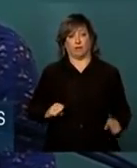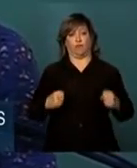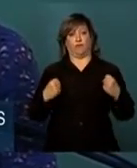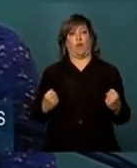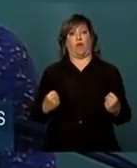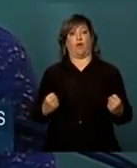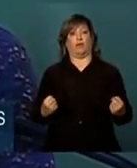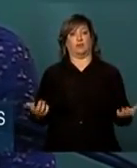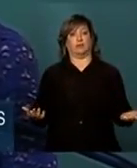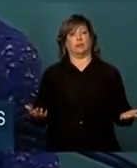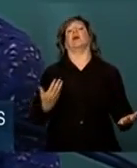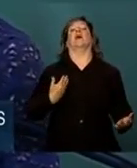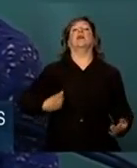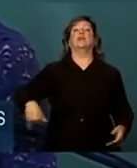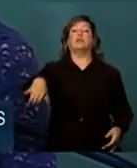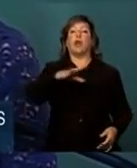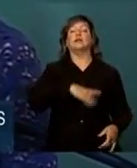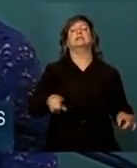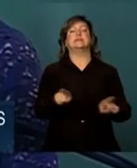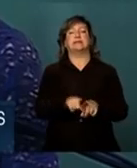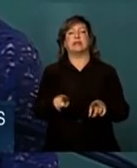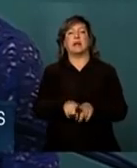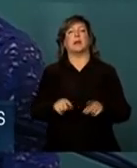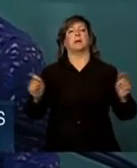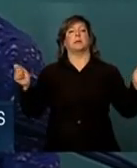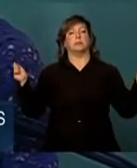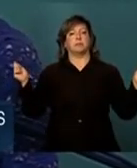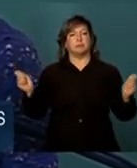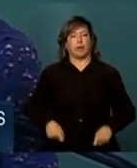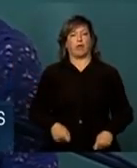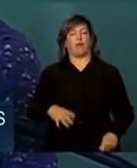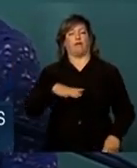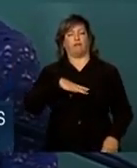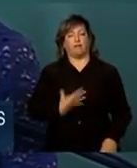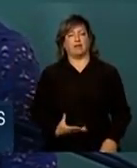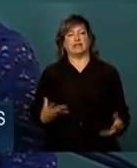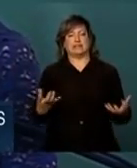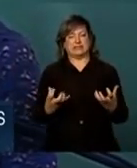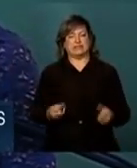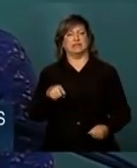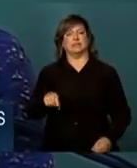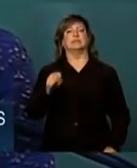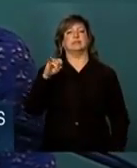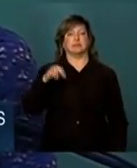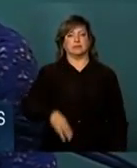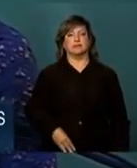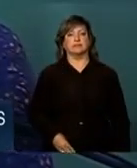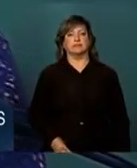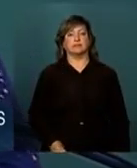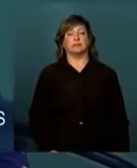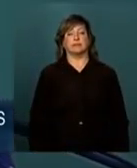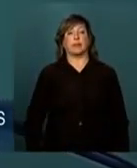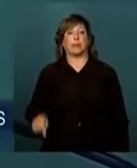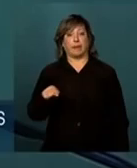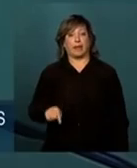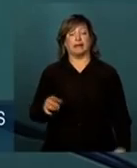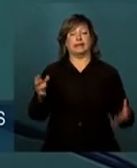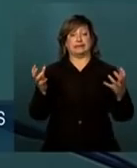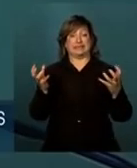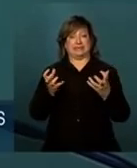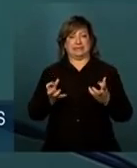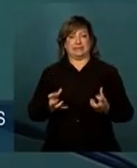fortes. Nós também podemos enfrentar a seca, sim. A seca não